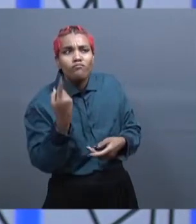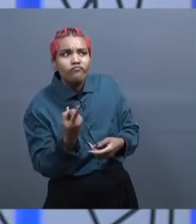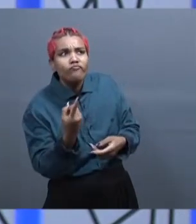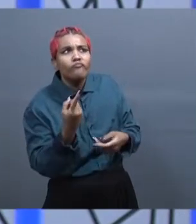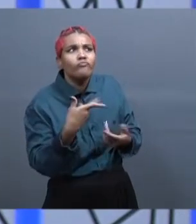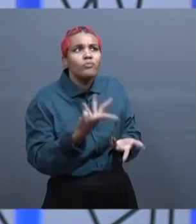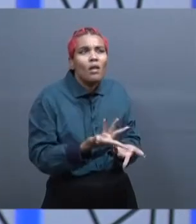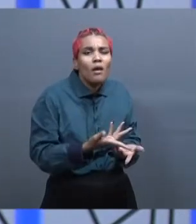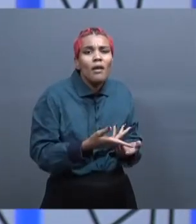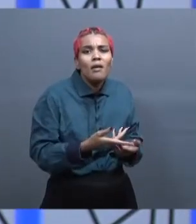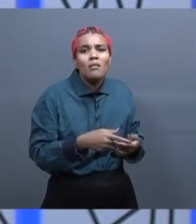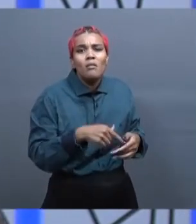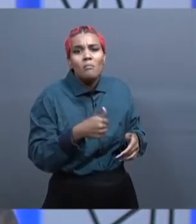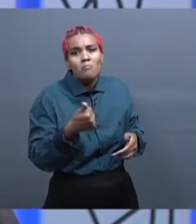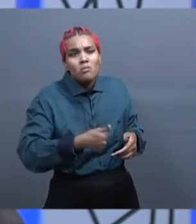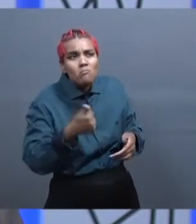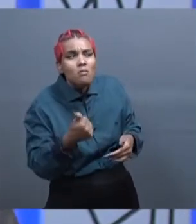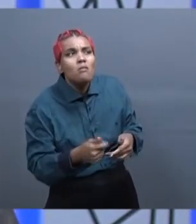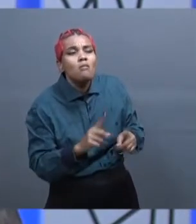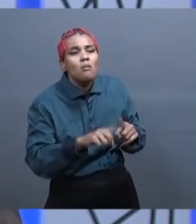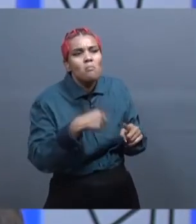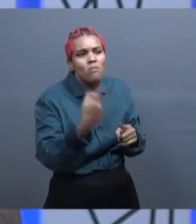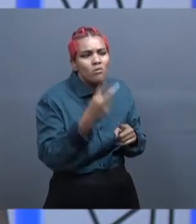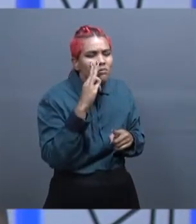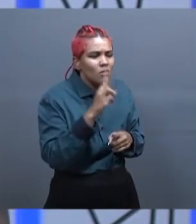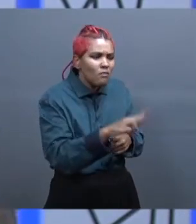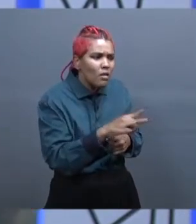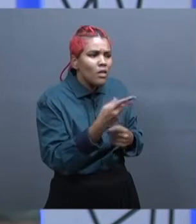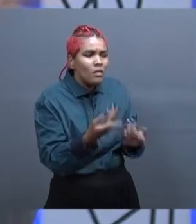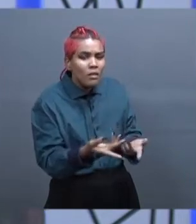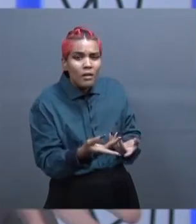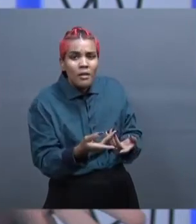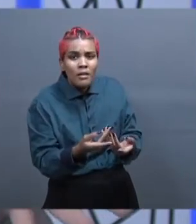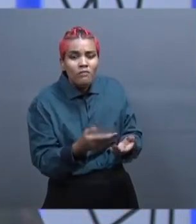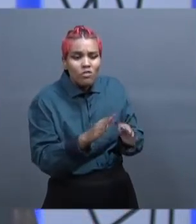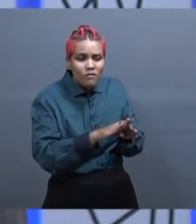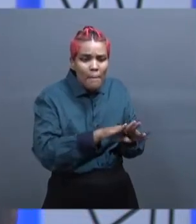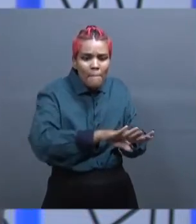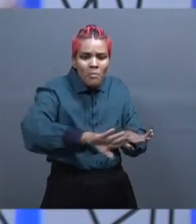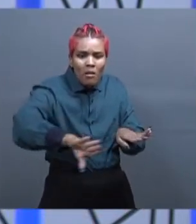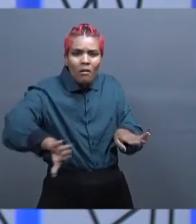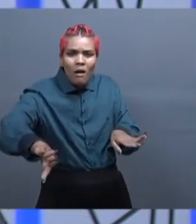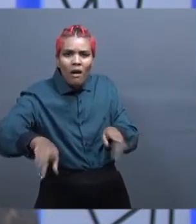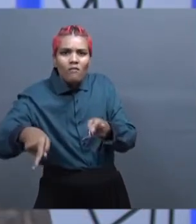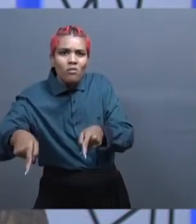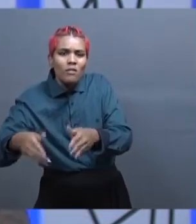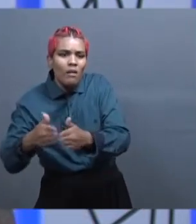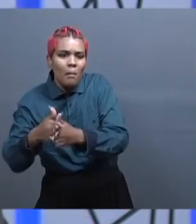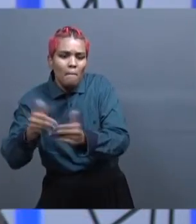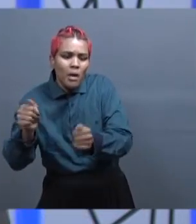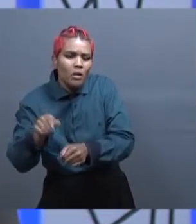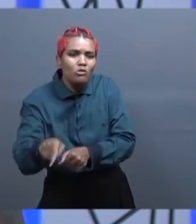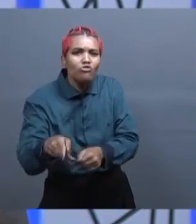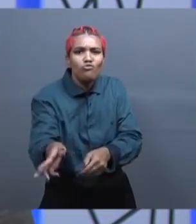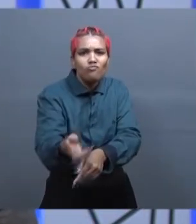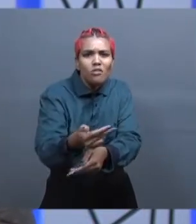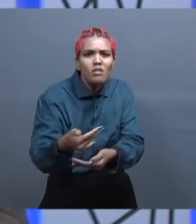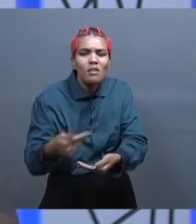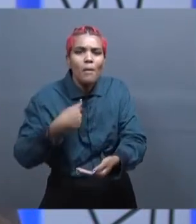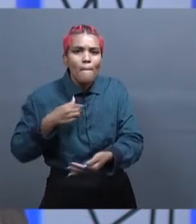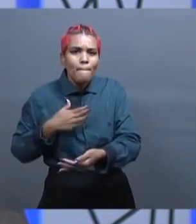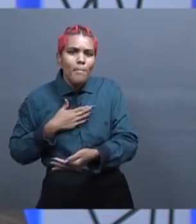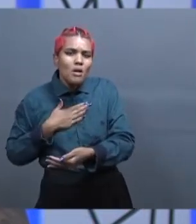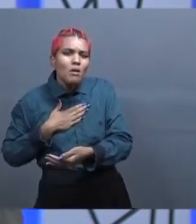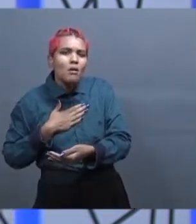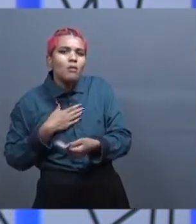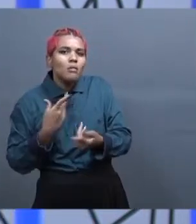é interessante quando você vê a pessoa é indo pra esse lado pediu um desenho para é eu não quero um desenho meu agora tudo